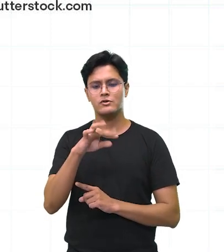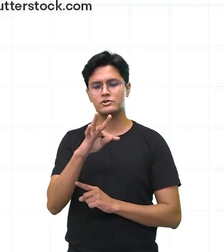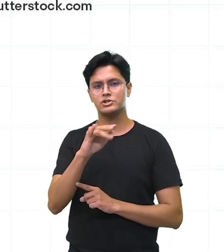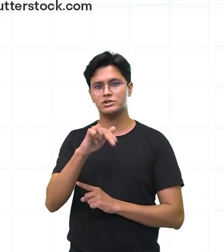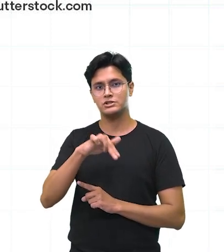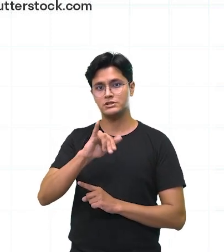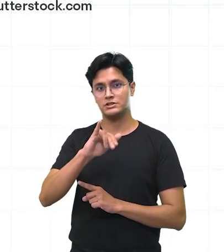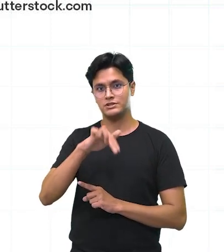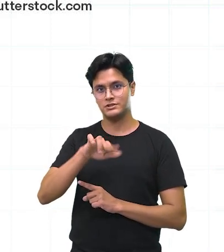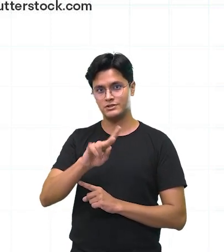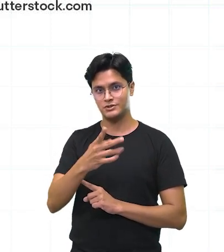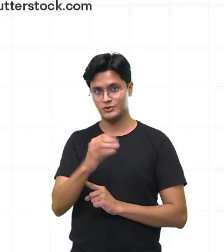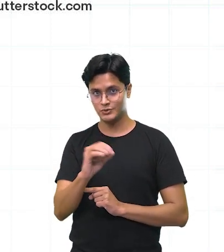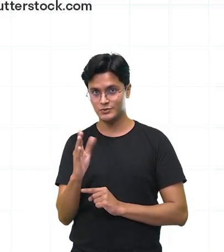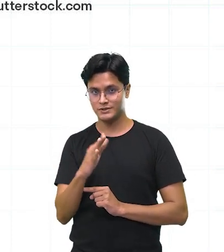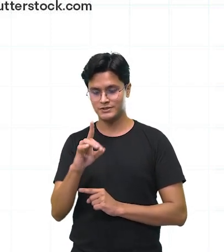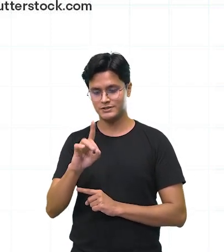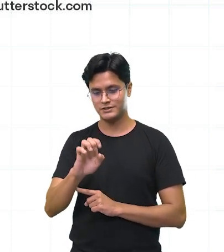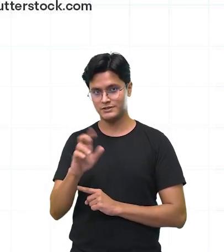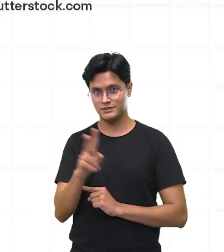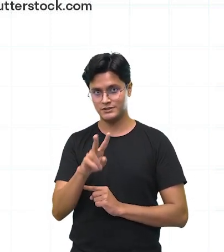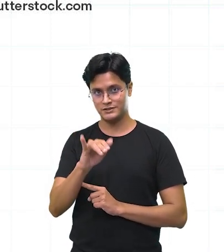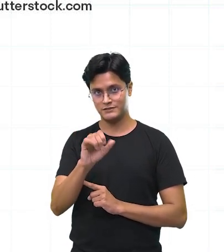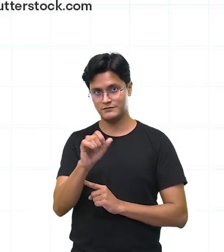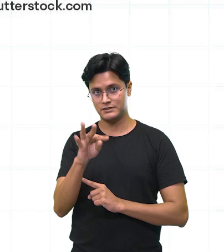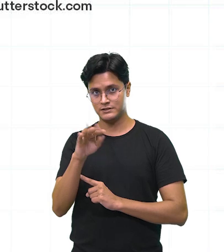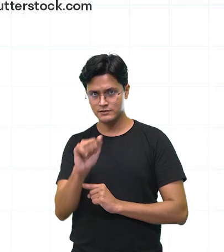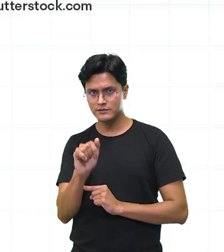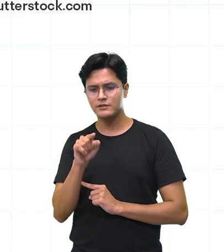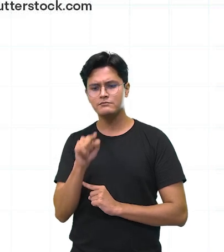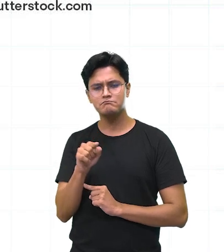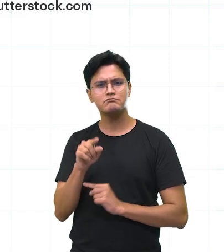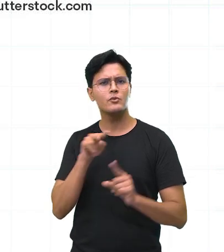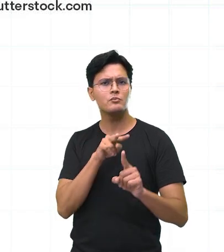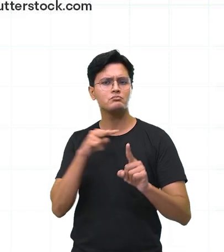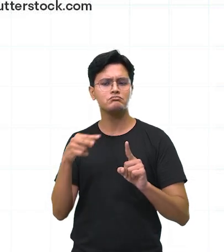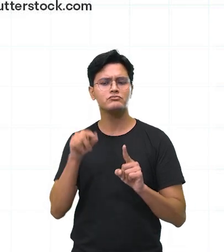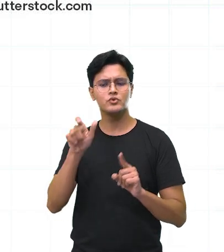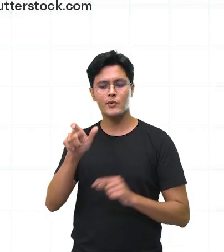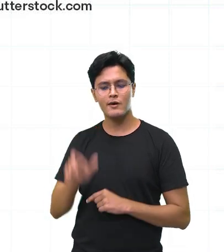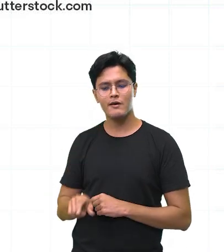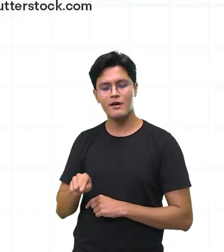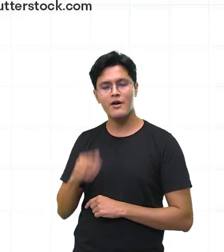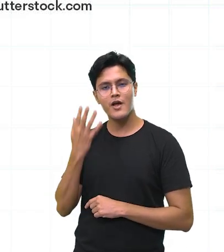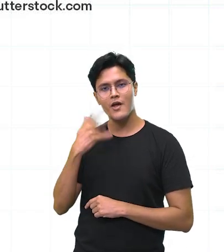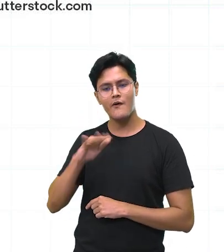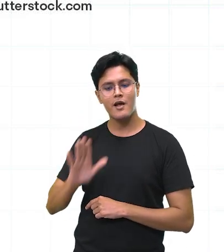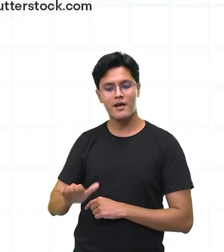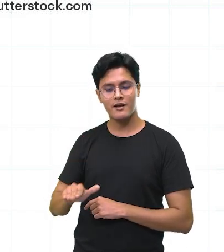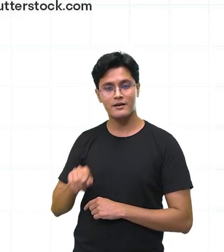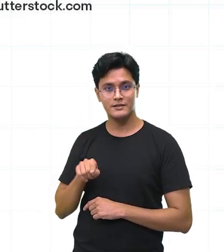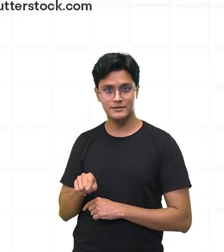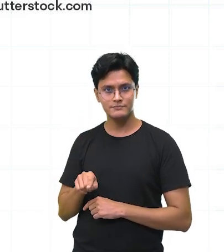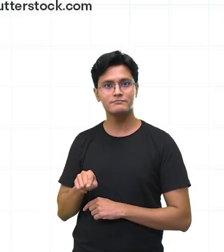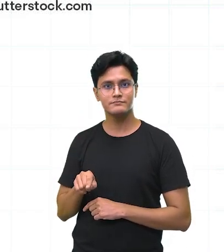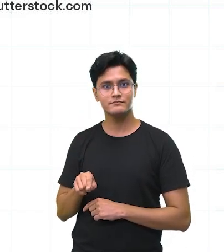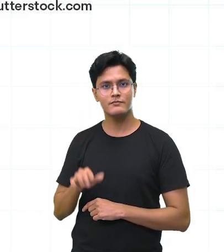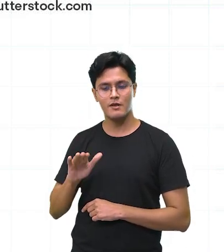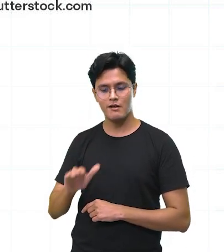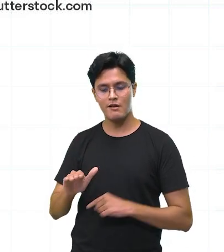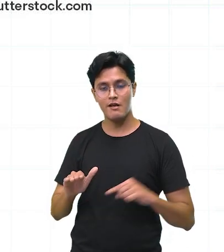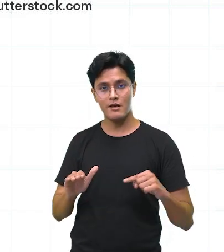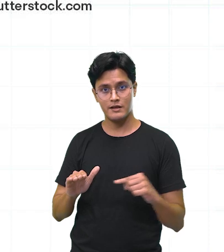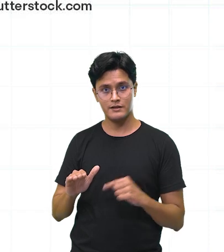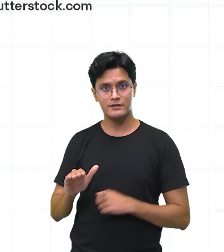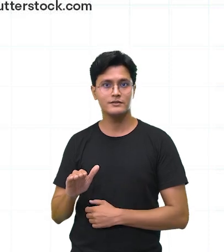imagem para ilustrar, né, é de uma criança, certo? Por isso que é o pontinho de vista. Não é porque que ele é criança